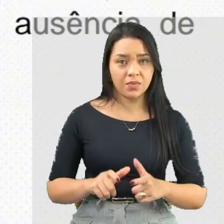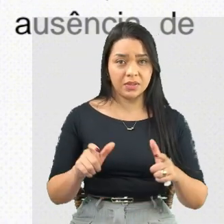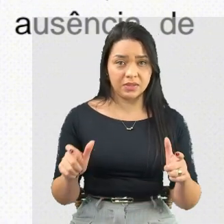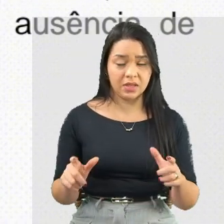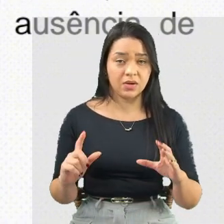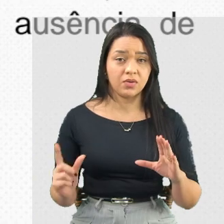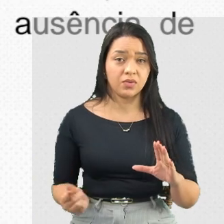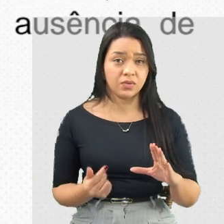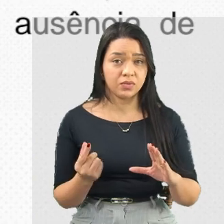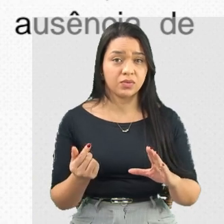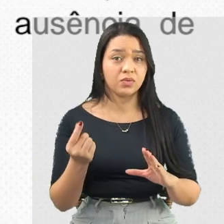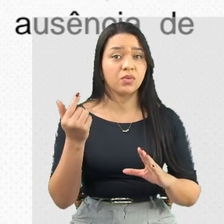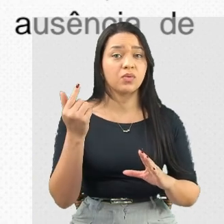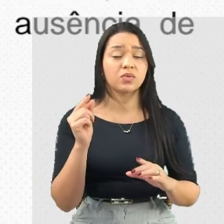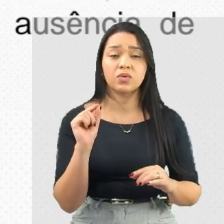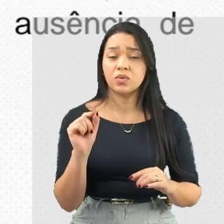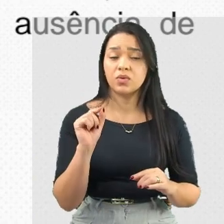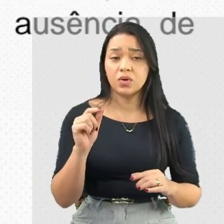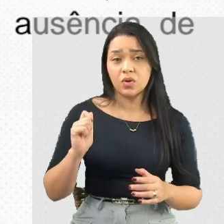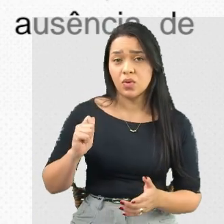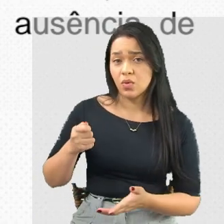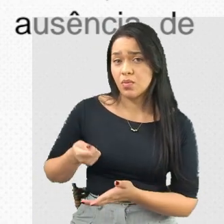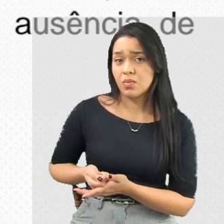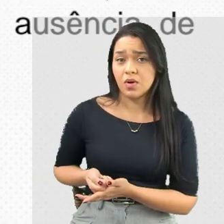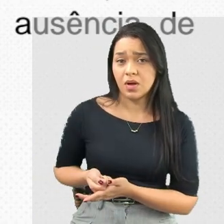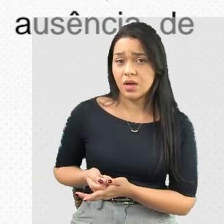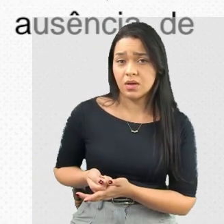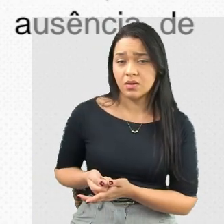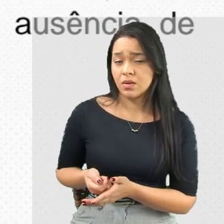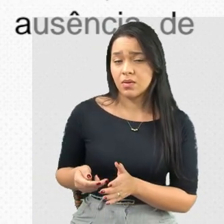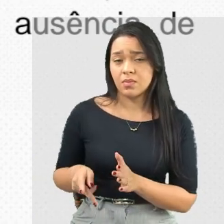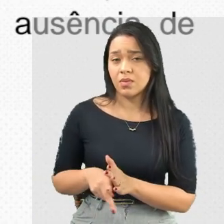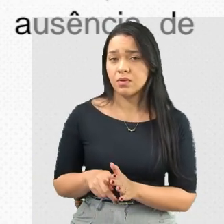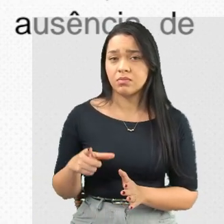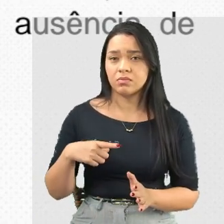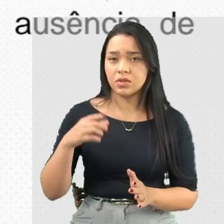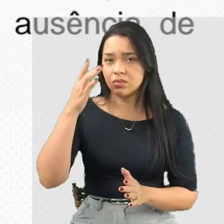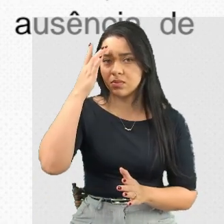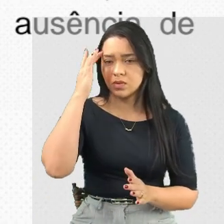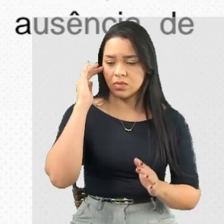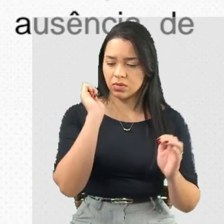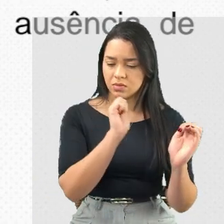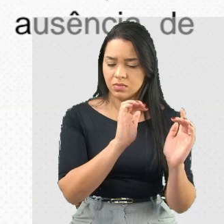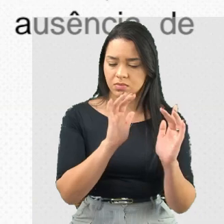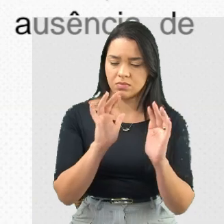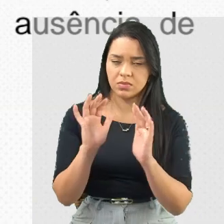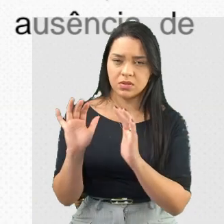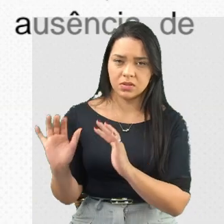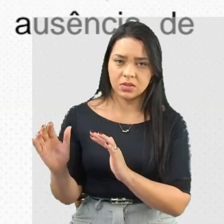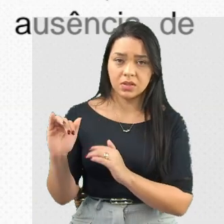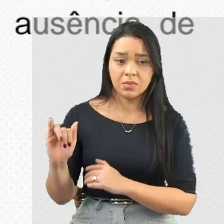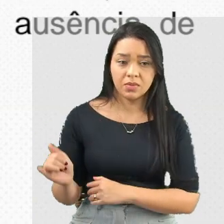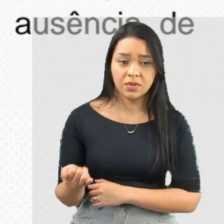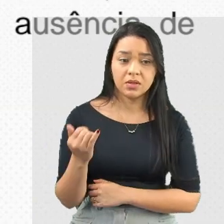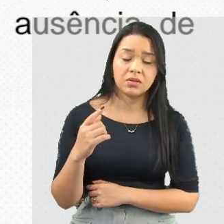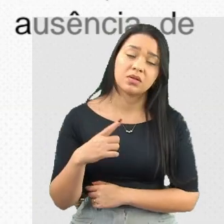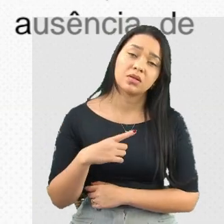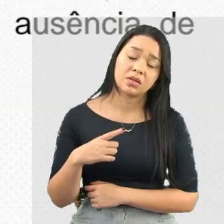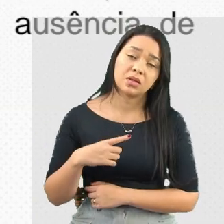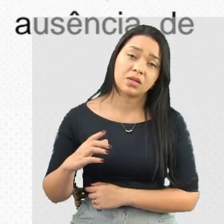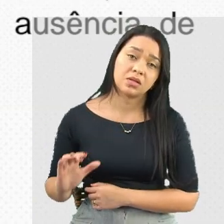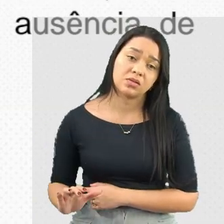lucros, contratem, por exemplo, a força de obra migrante, se aproveitando dessa